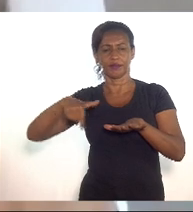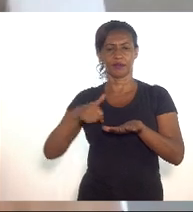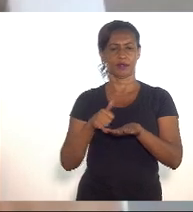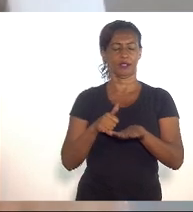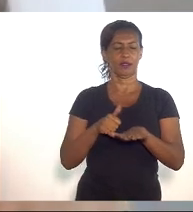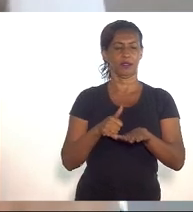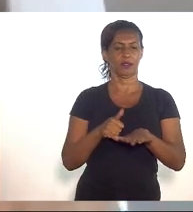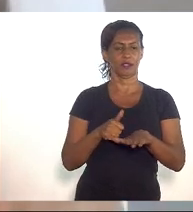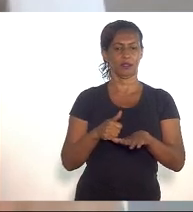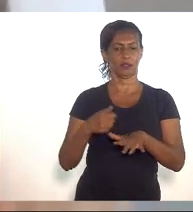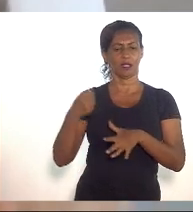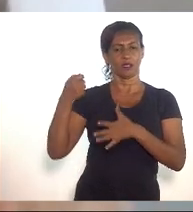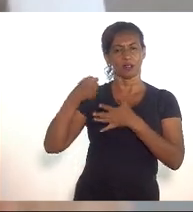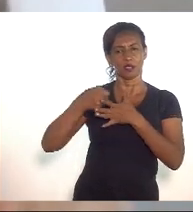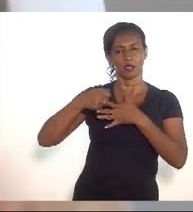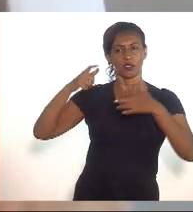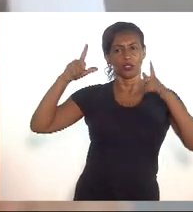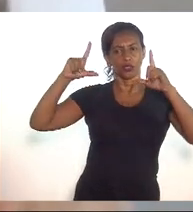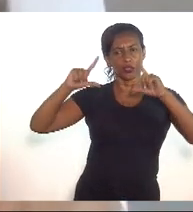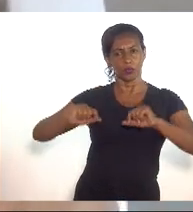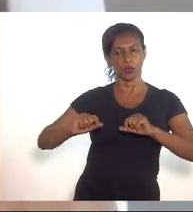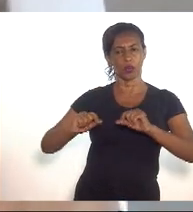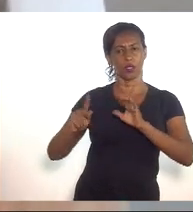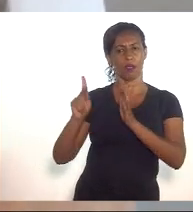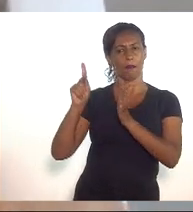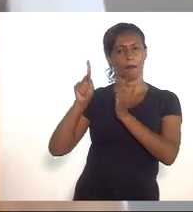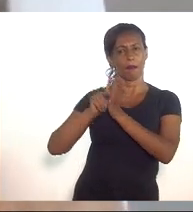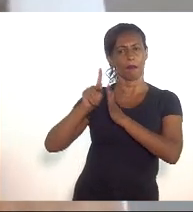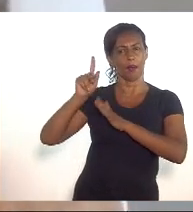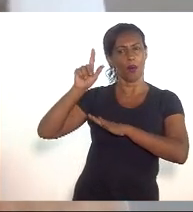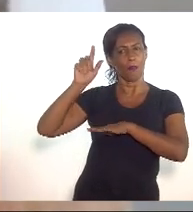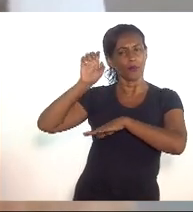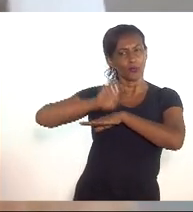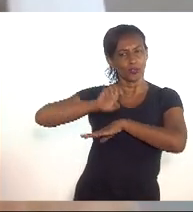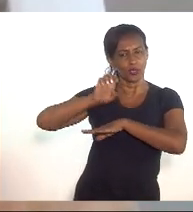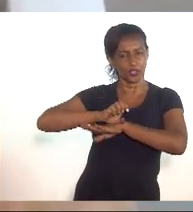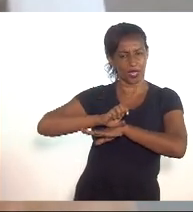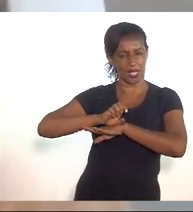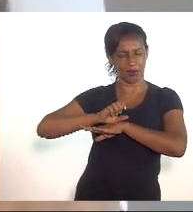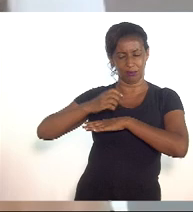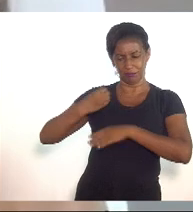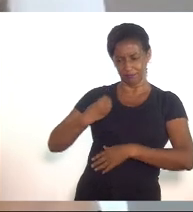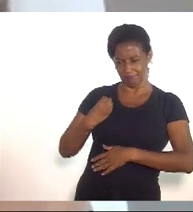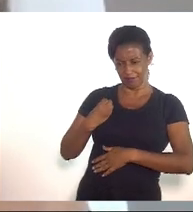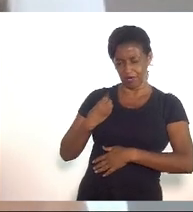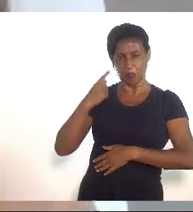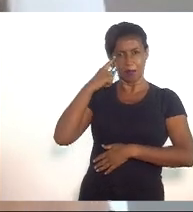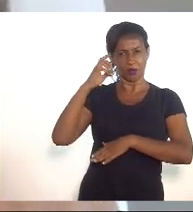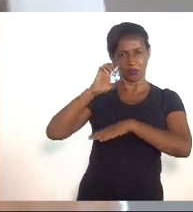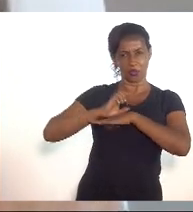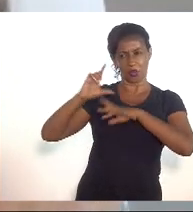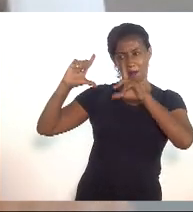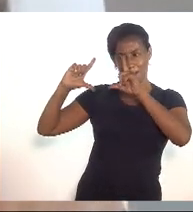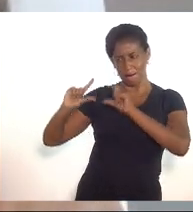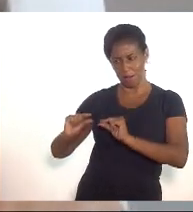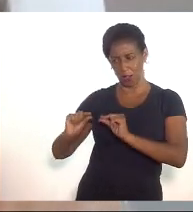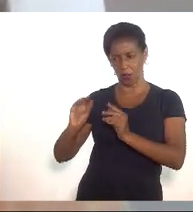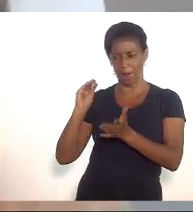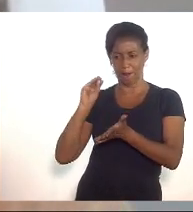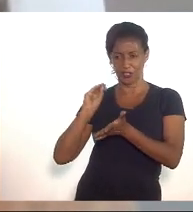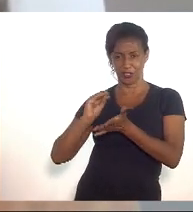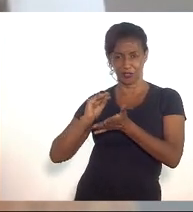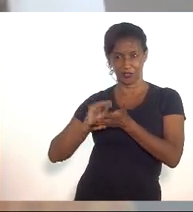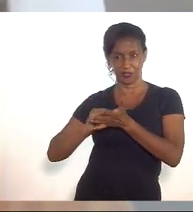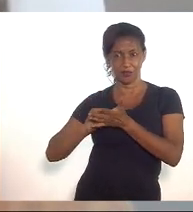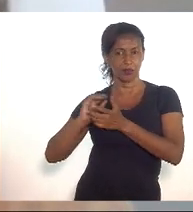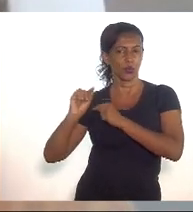econômicos tentando diminuir o papel do Estado, e eu acredito no Estado menor, mas fato é